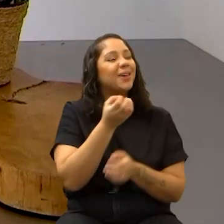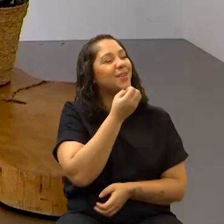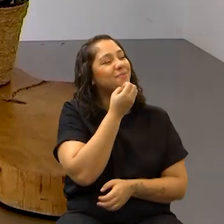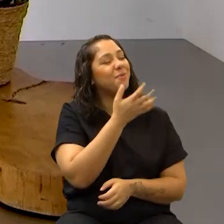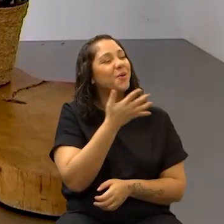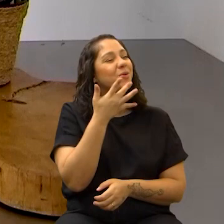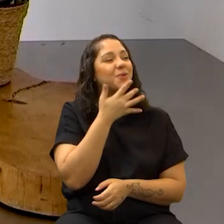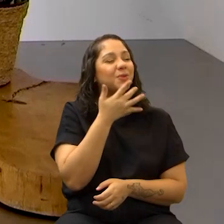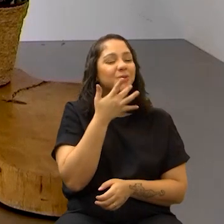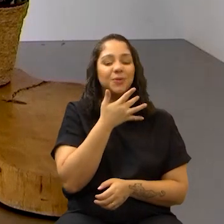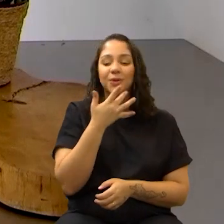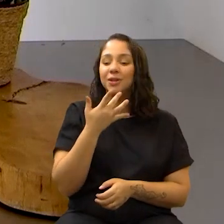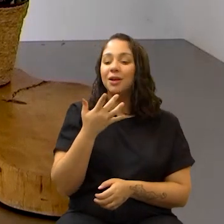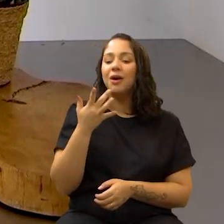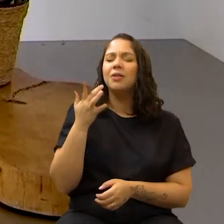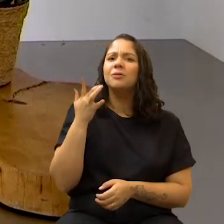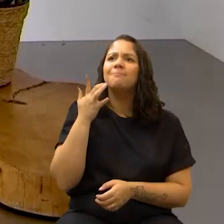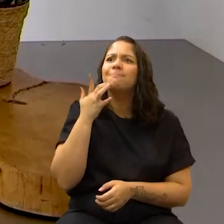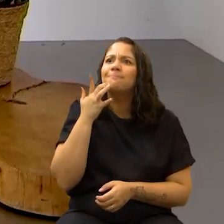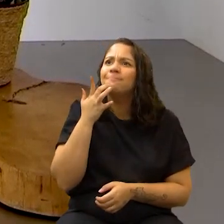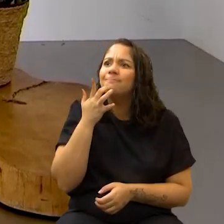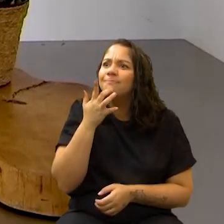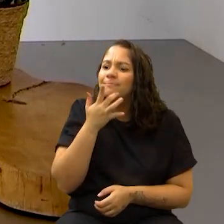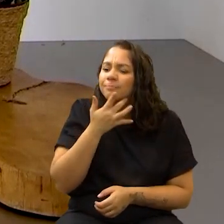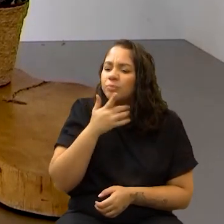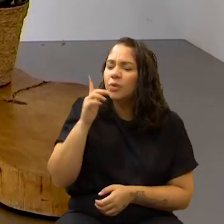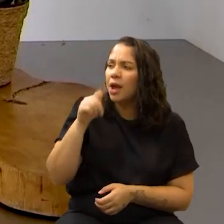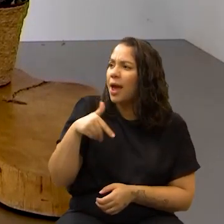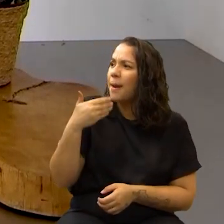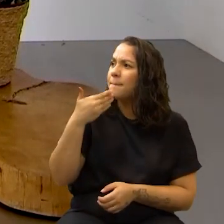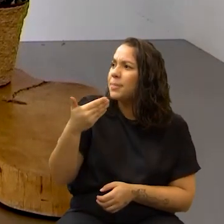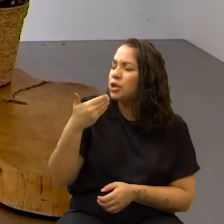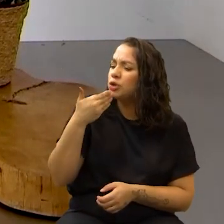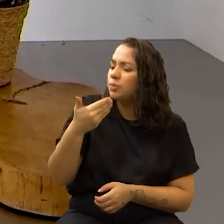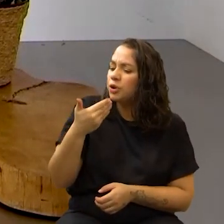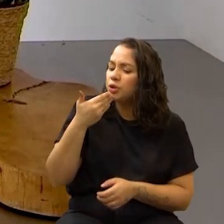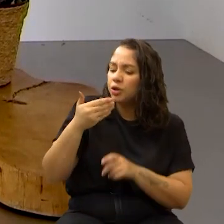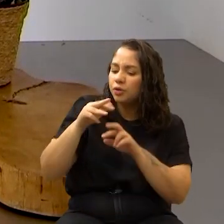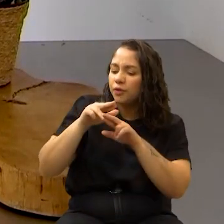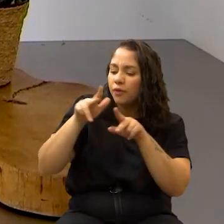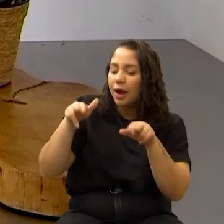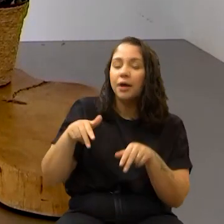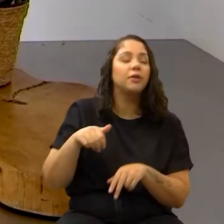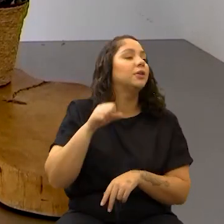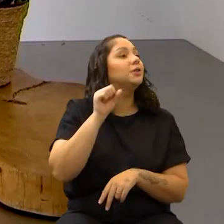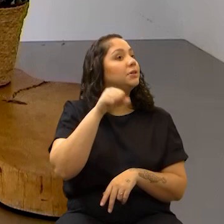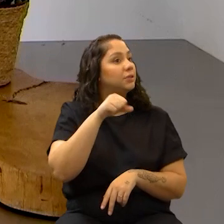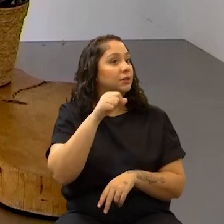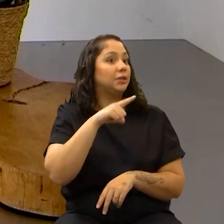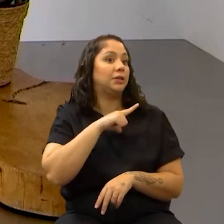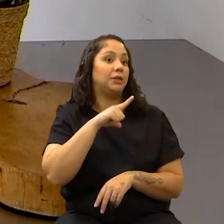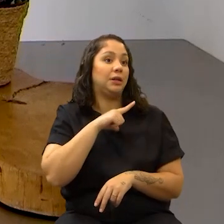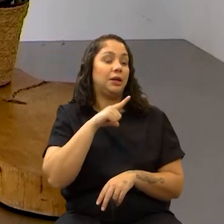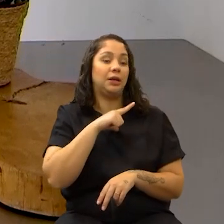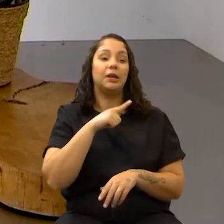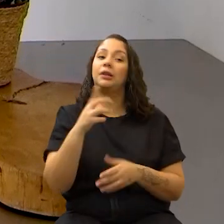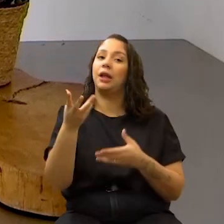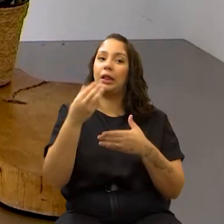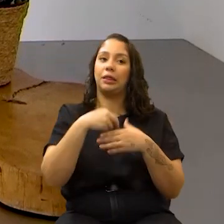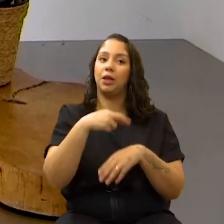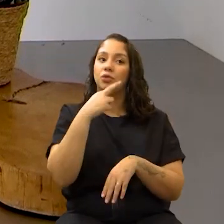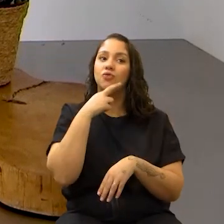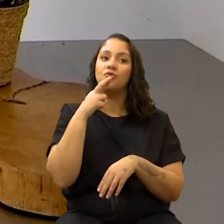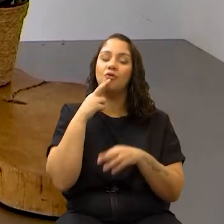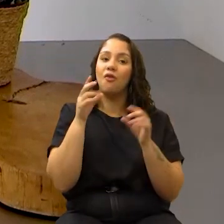Muito bom. Que bom que você gostou. Tati, tá uma delícia. Esse prato é pedido bastante vezes? Muitas vezes.